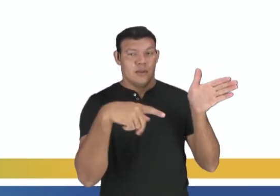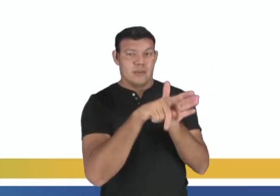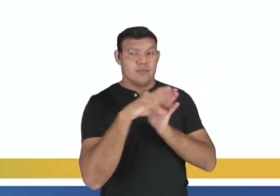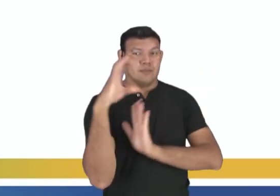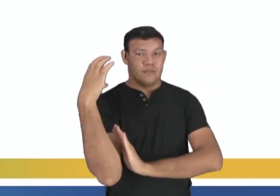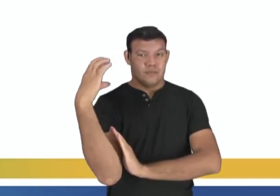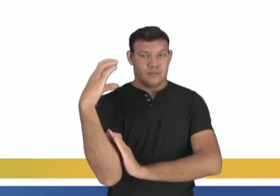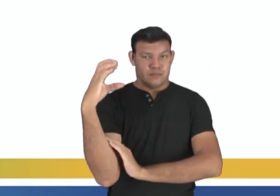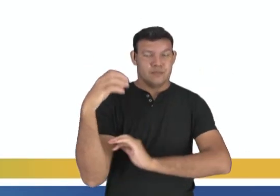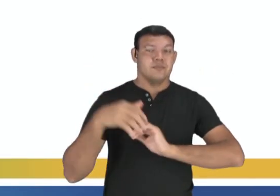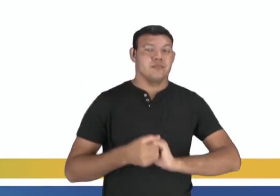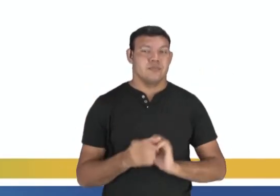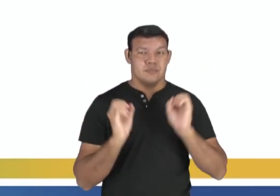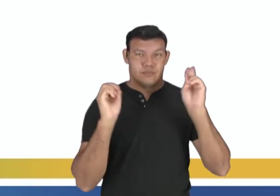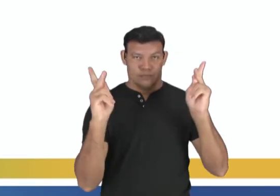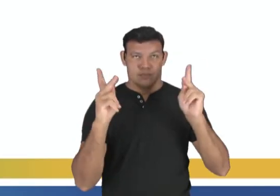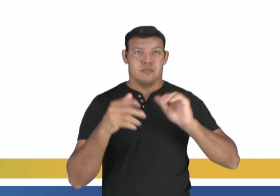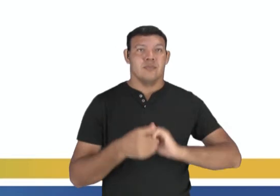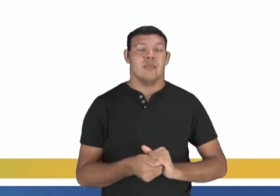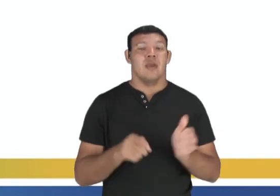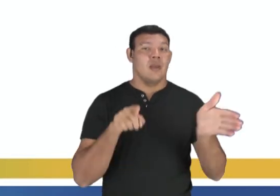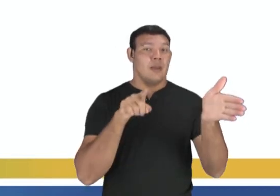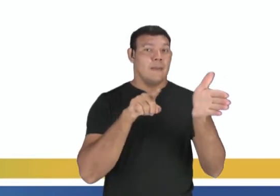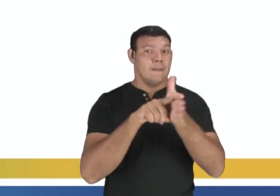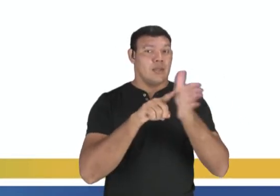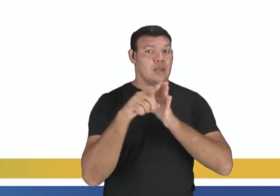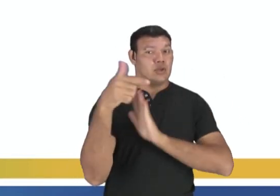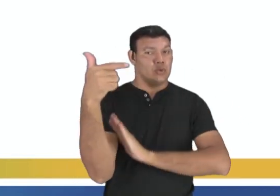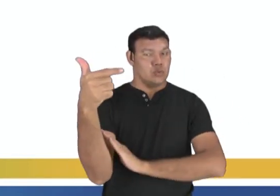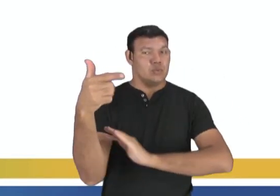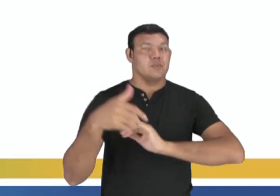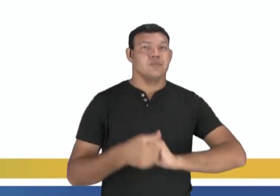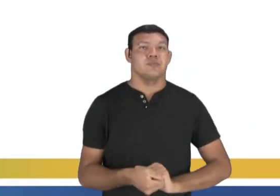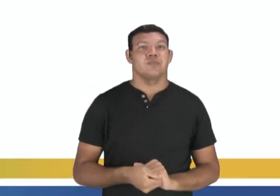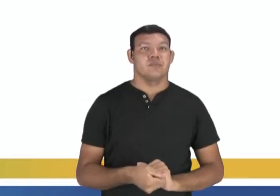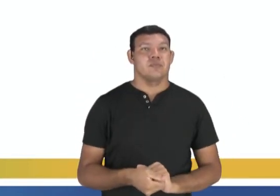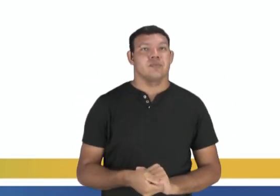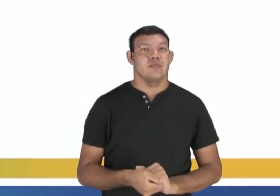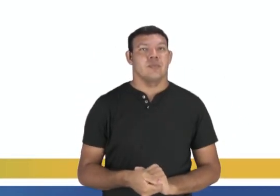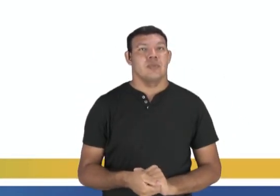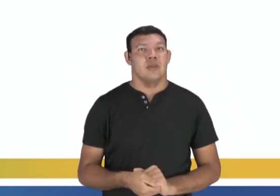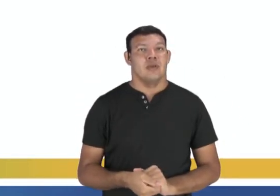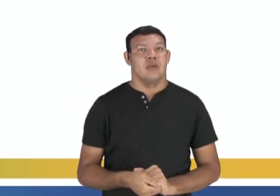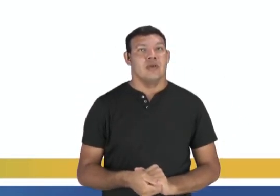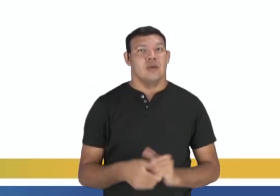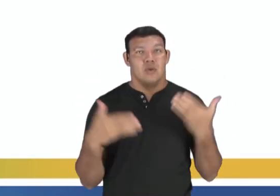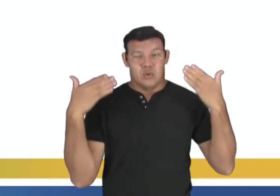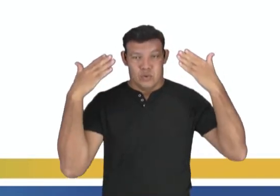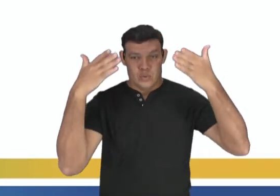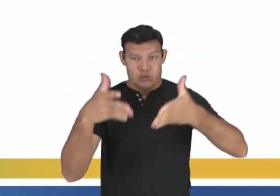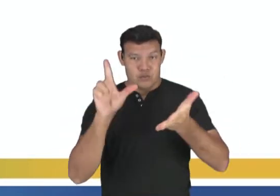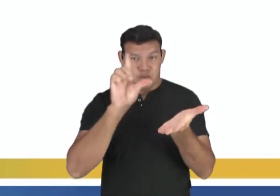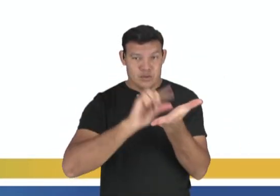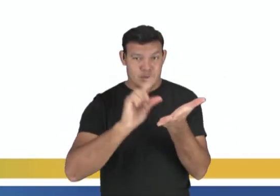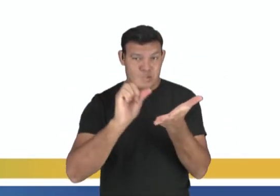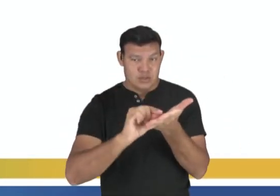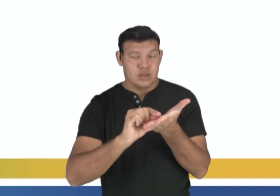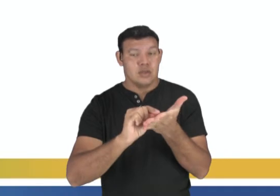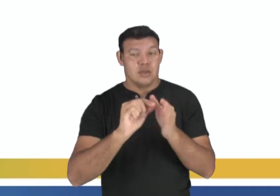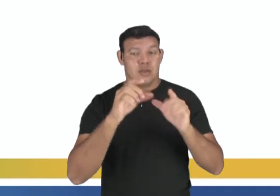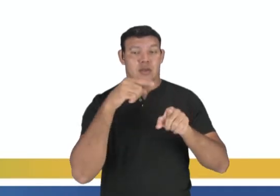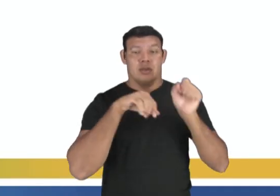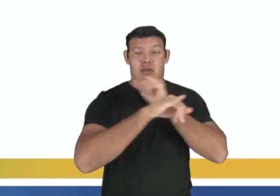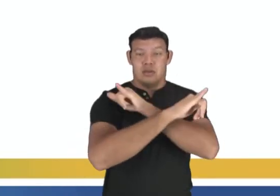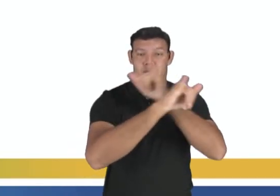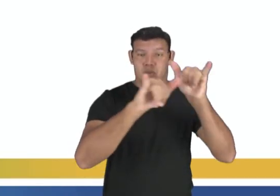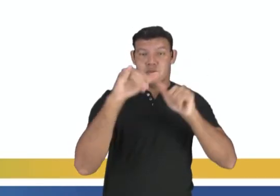natureza científica, ok? Próxima questão. Qual o tema abordado no artigo de divulgação